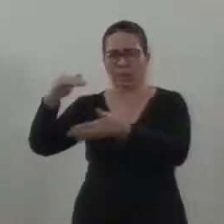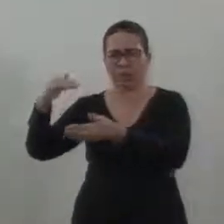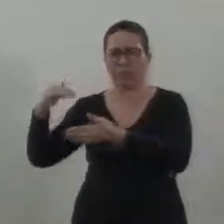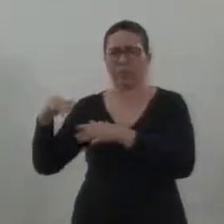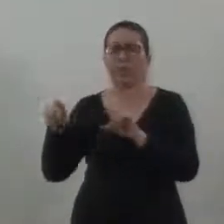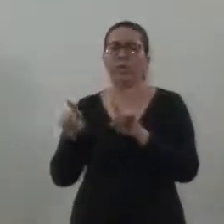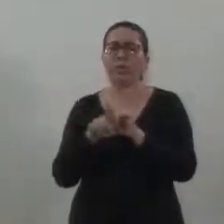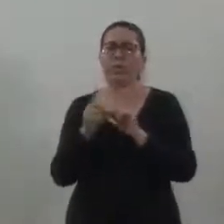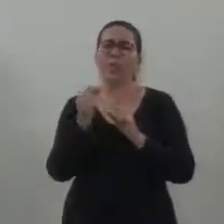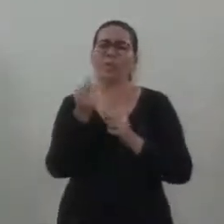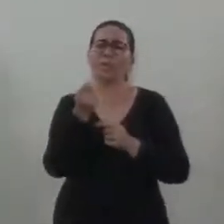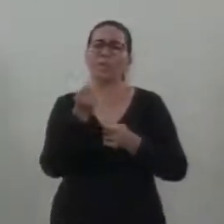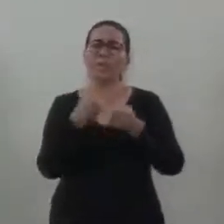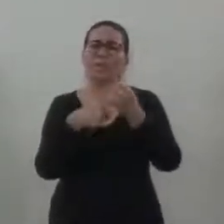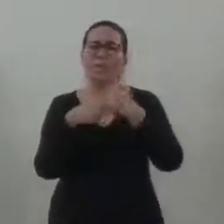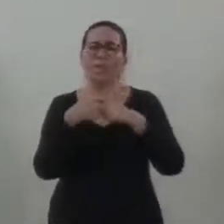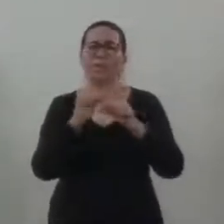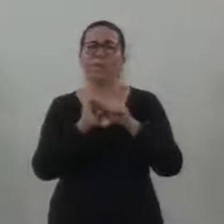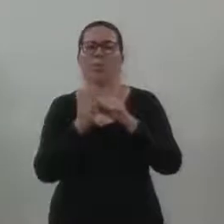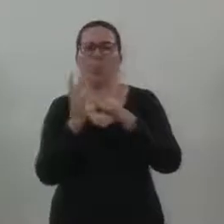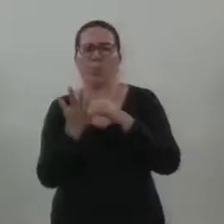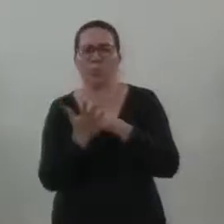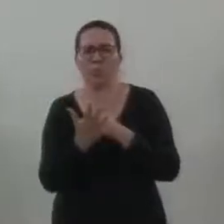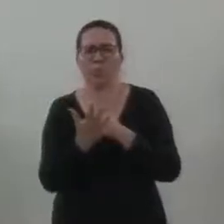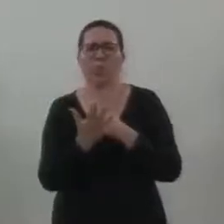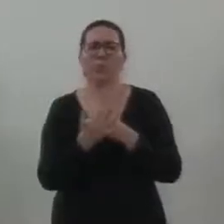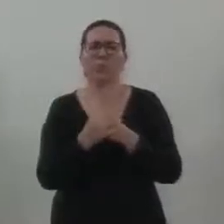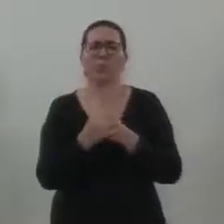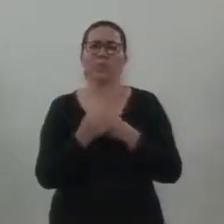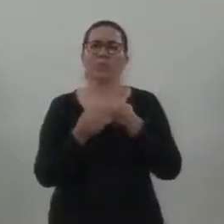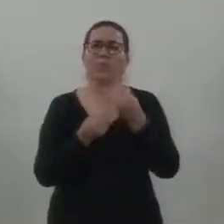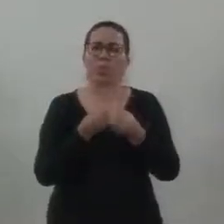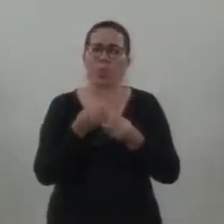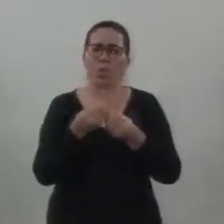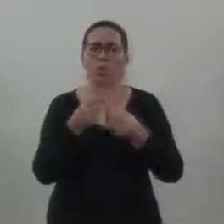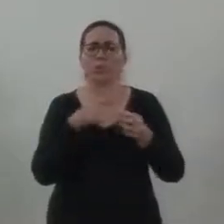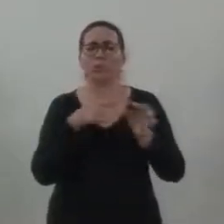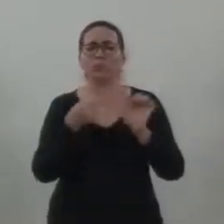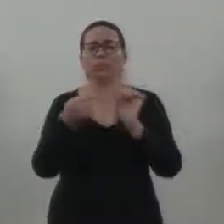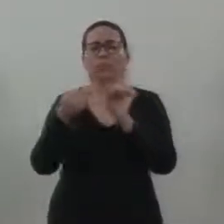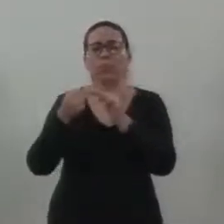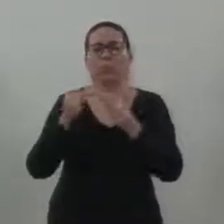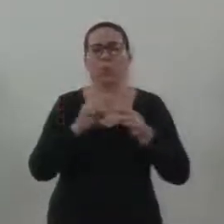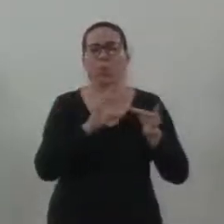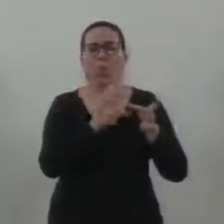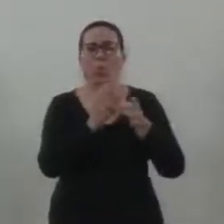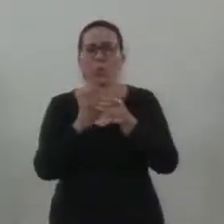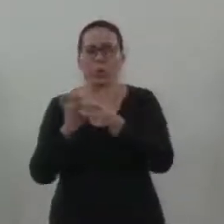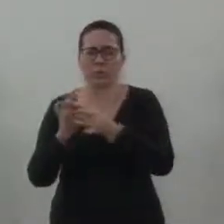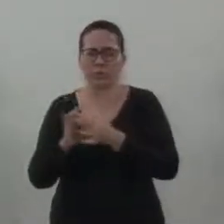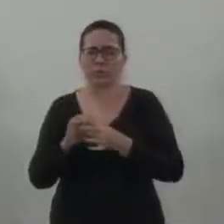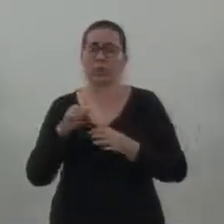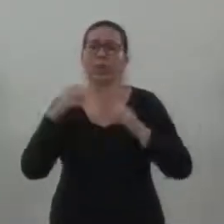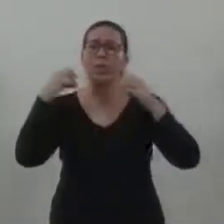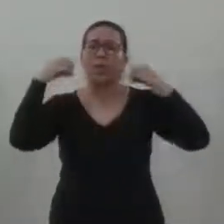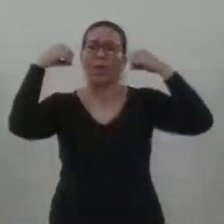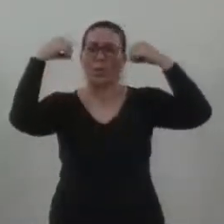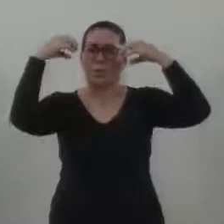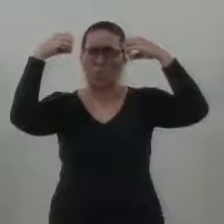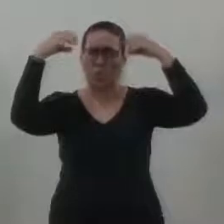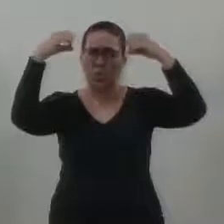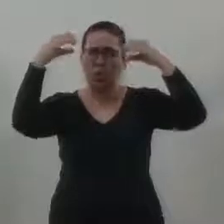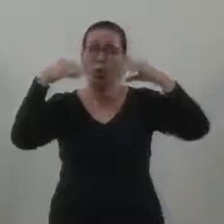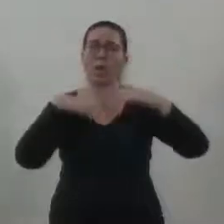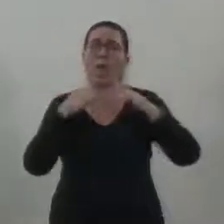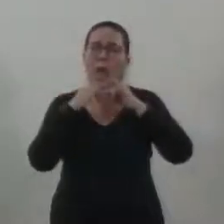as finanças, a questão da Covid, como é que essas coisas se relacionam, né? Sobre a iluminação pública, eu quero dar